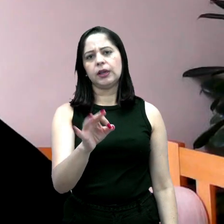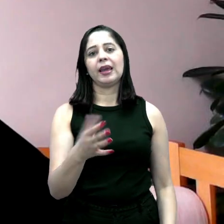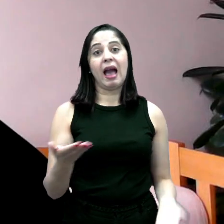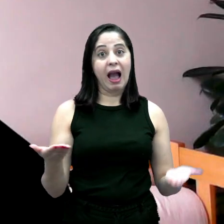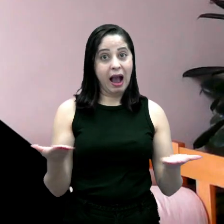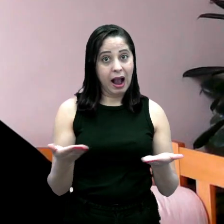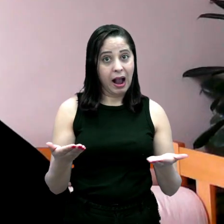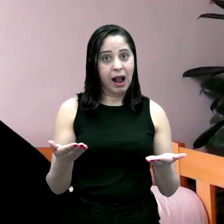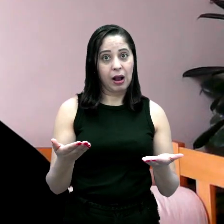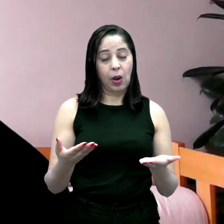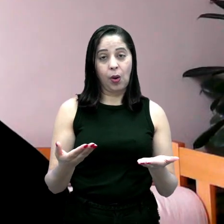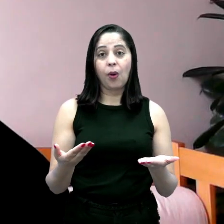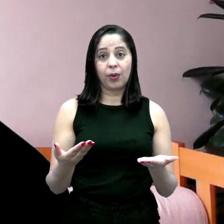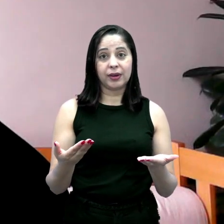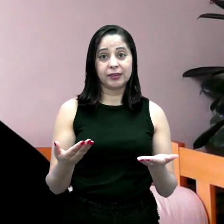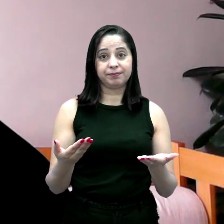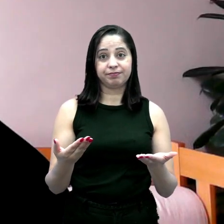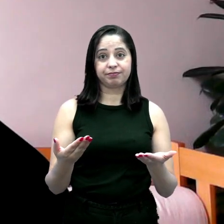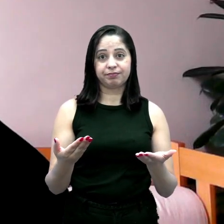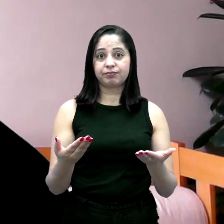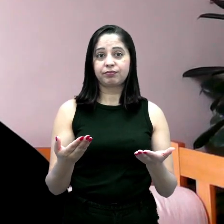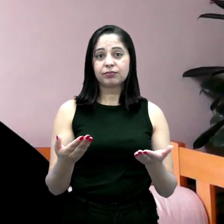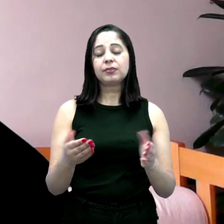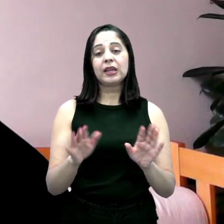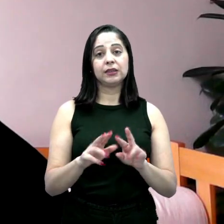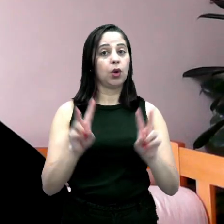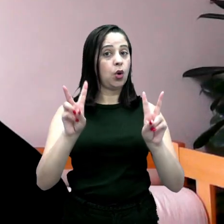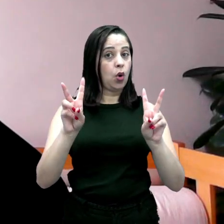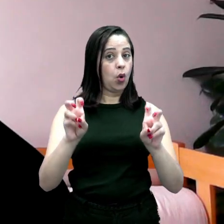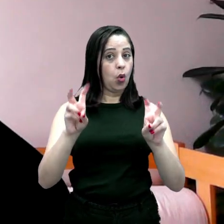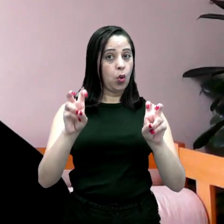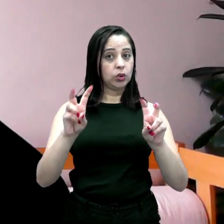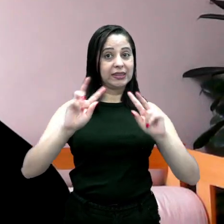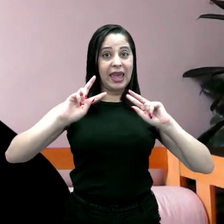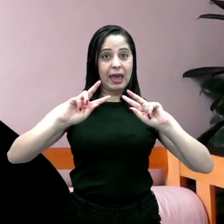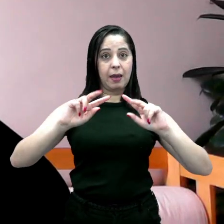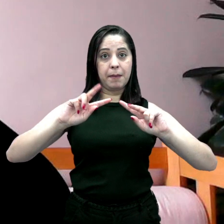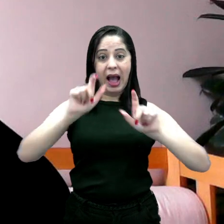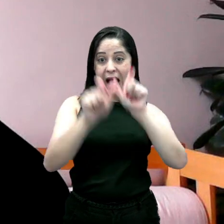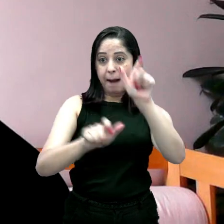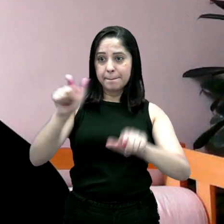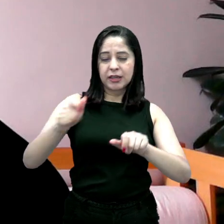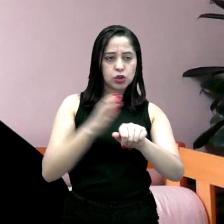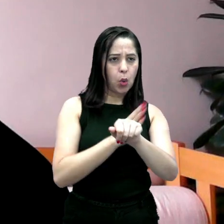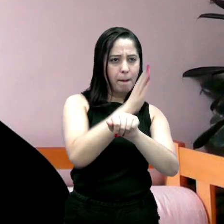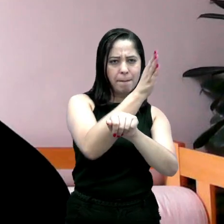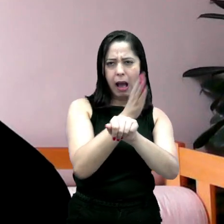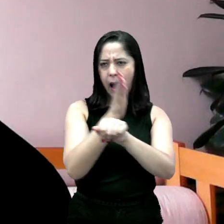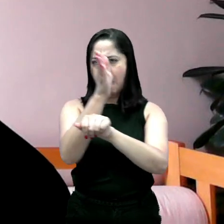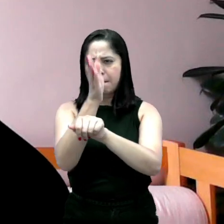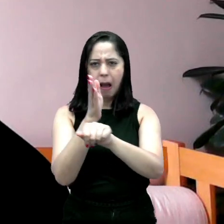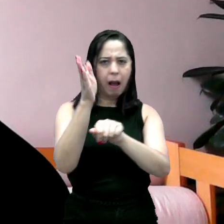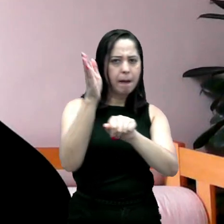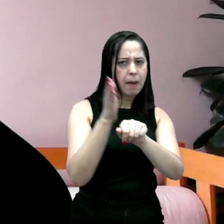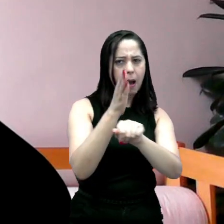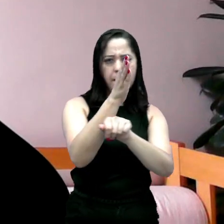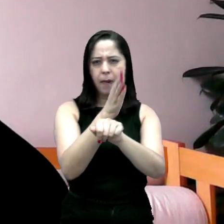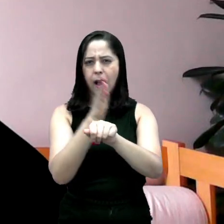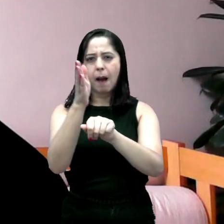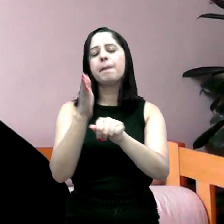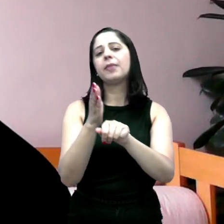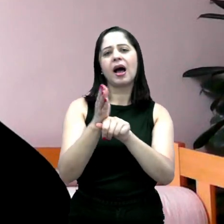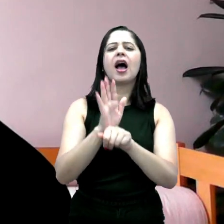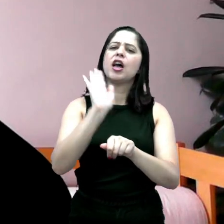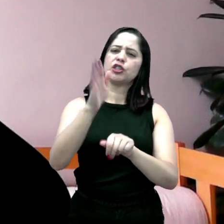né? O conceito de deslocamento humano, ele sempre foi aprofundado, né? E enraizado dentro